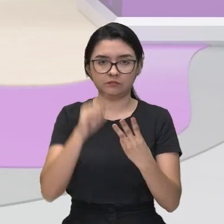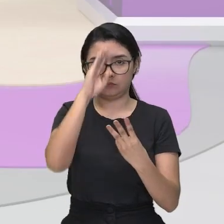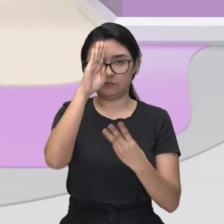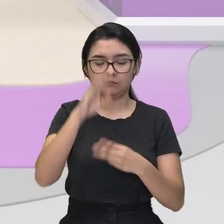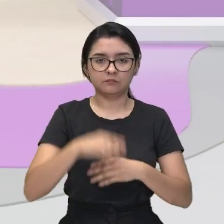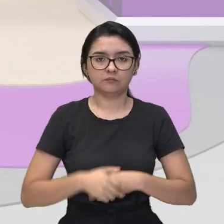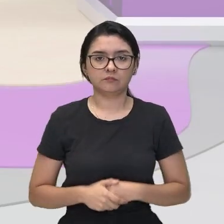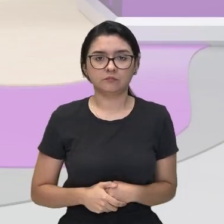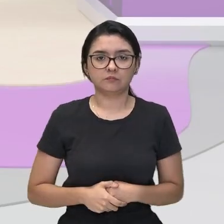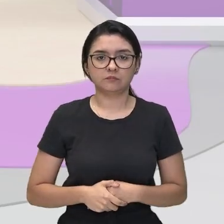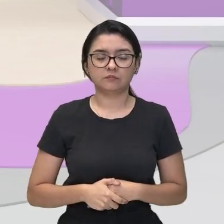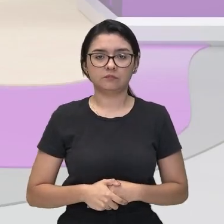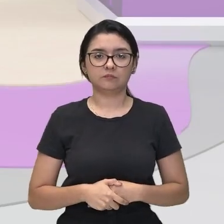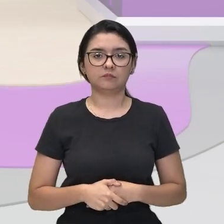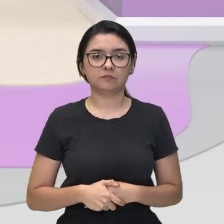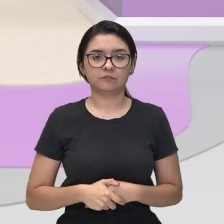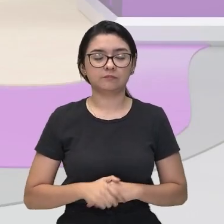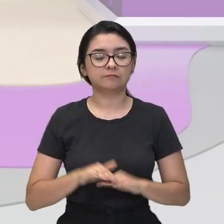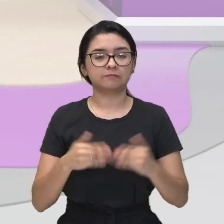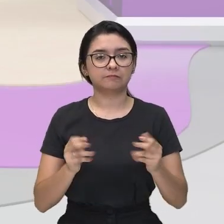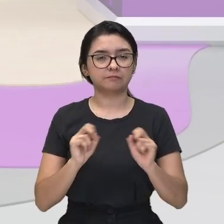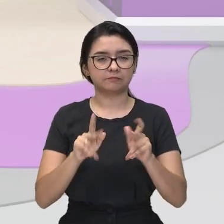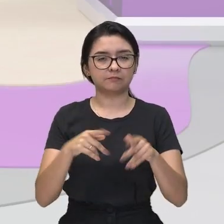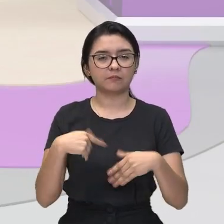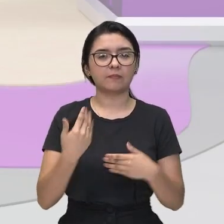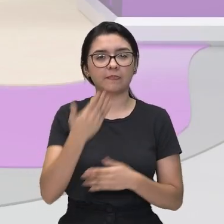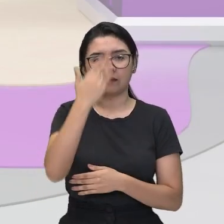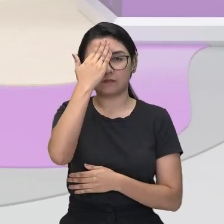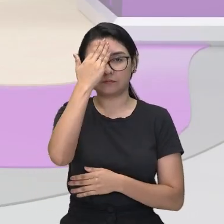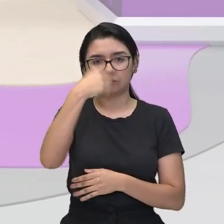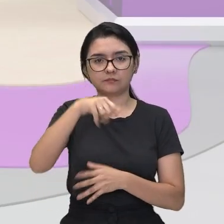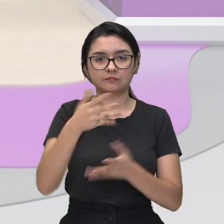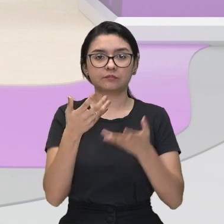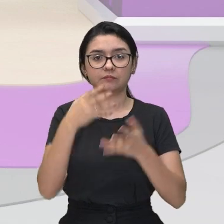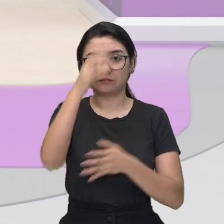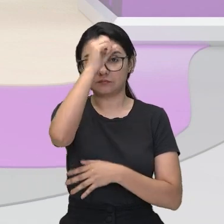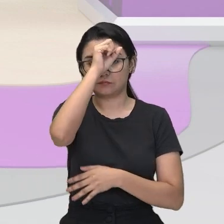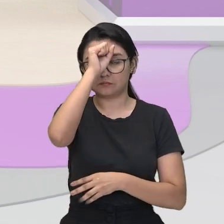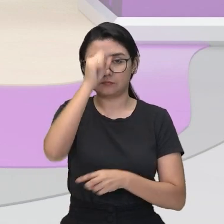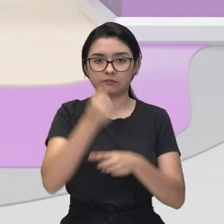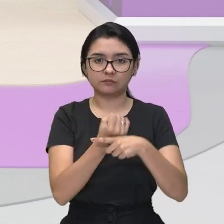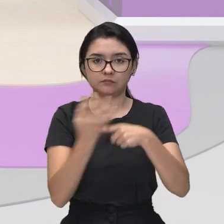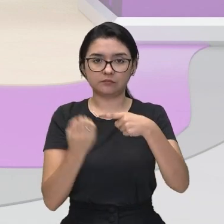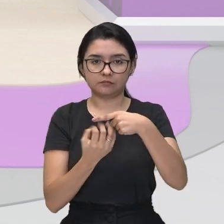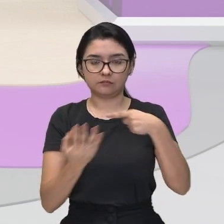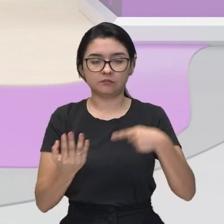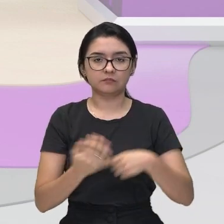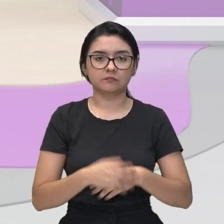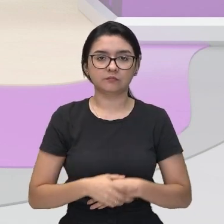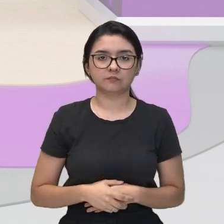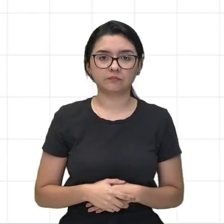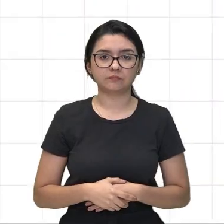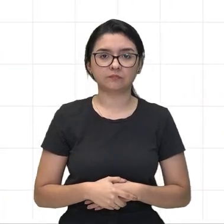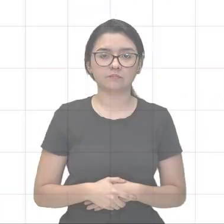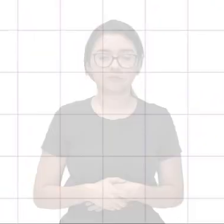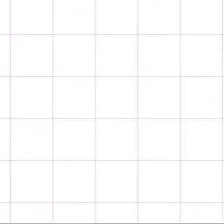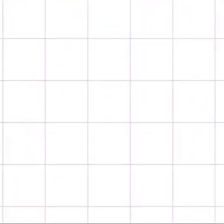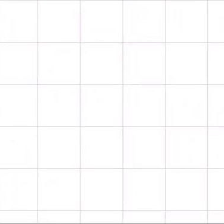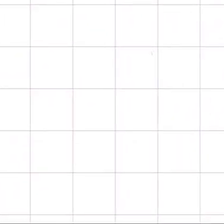aparentes. Muito bem, alunos. Eu sei que você quer aprender os tipos de frações, então te convido a vir comigo para esta aula.